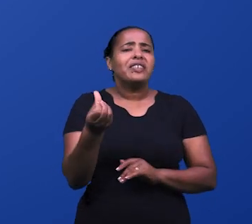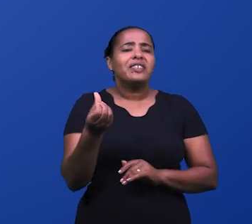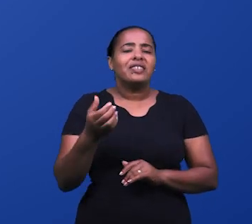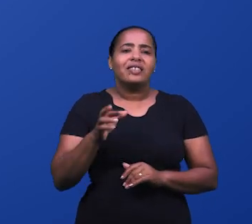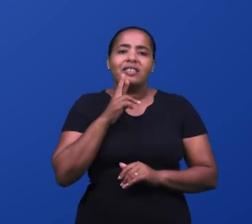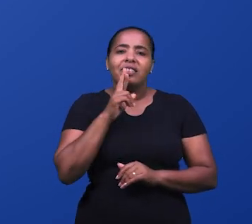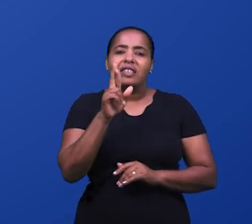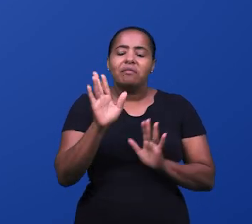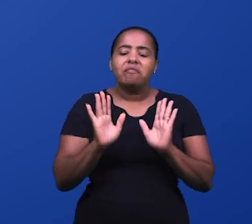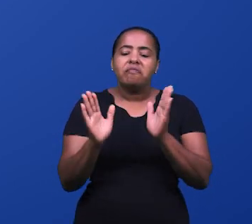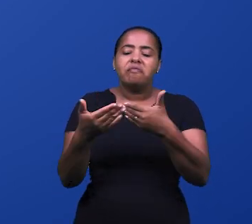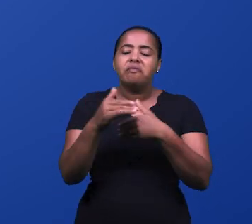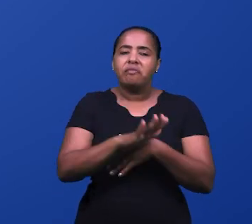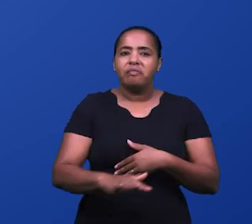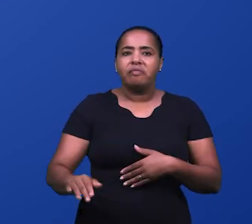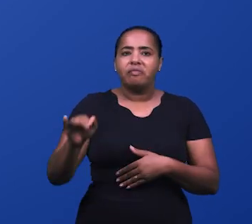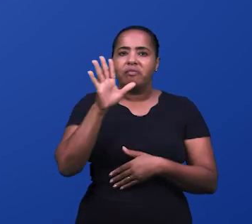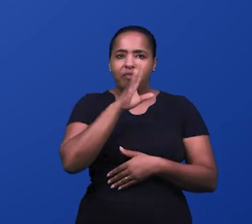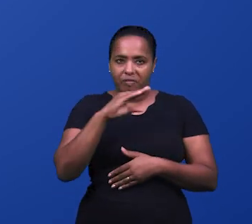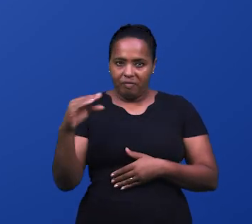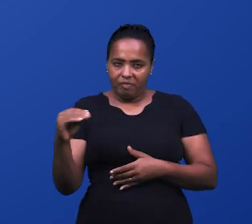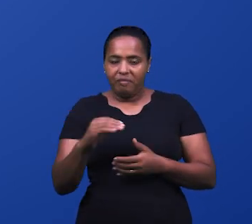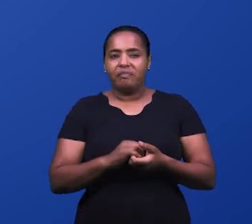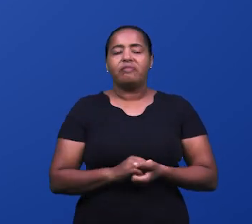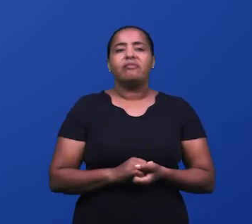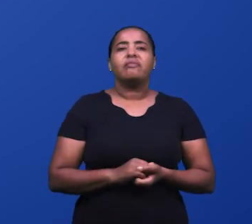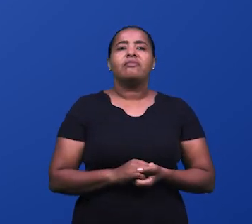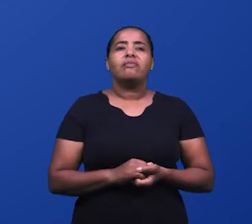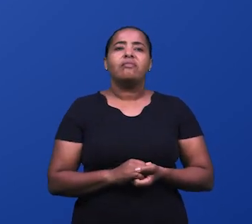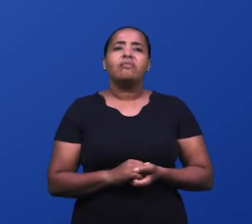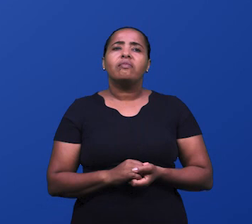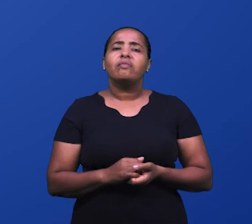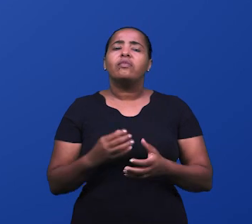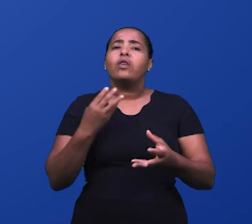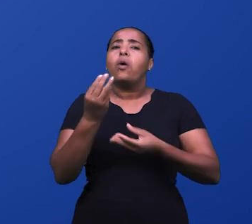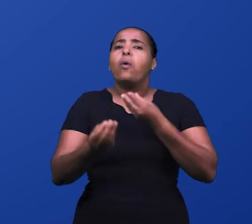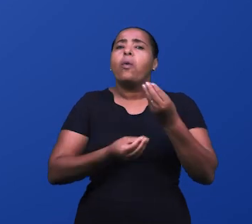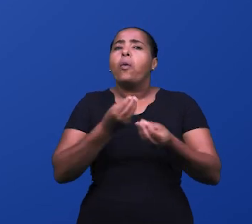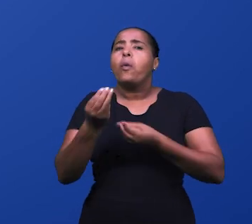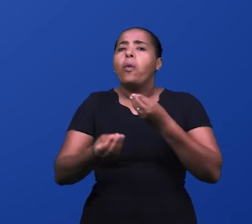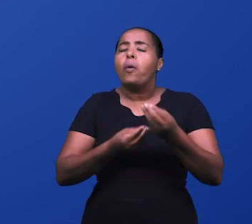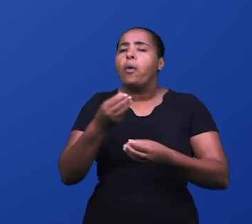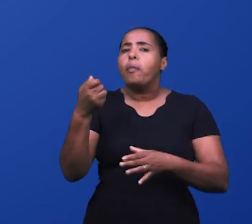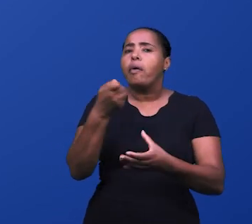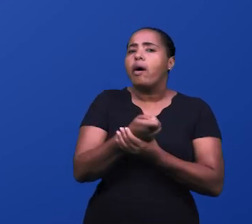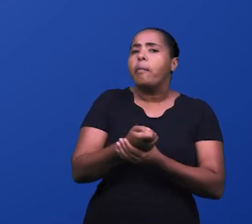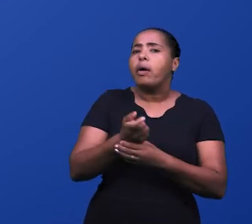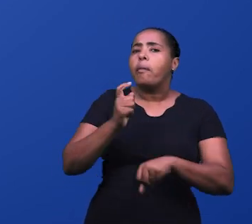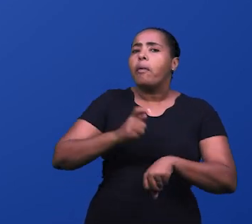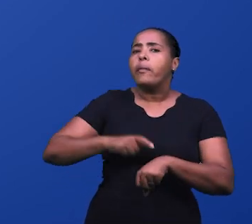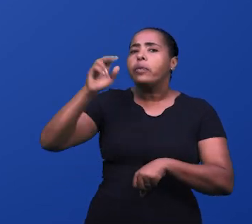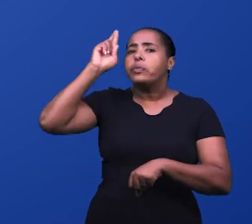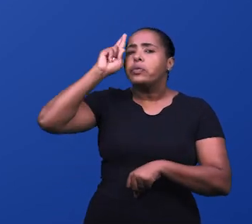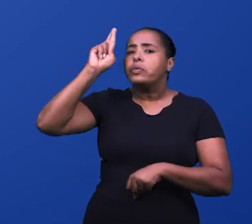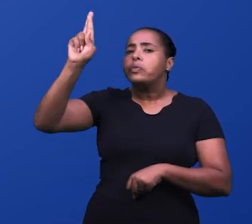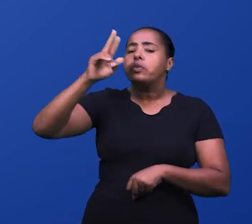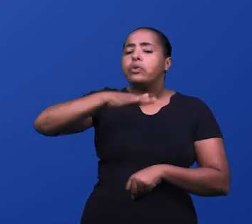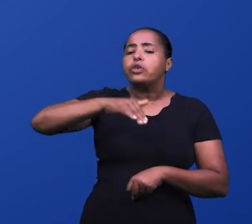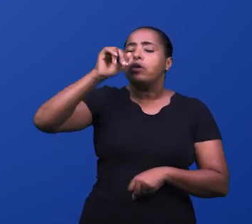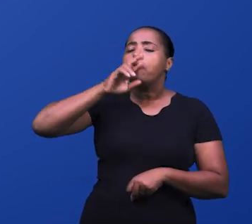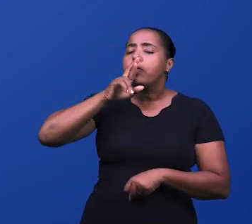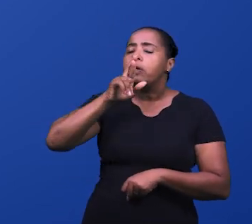destinada para crianças, intermediários e adolescentes. Como Abraão respondeu ao chamado do Senhor no texto de